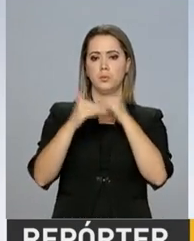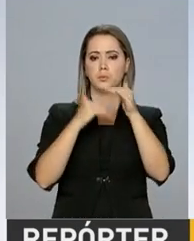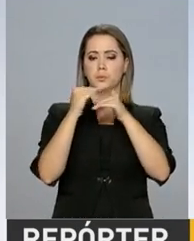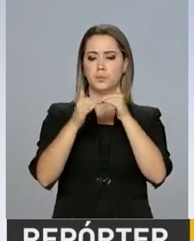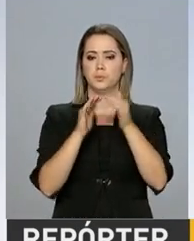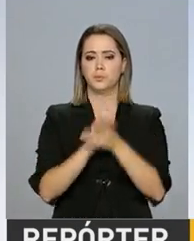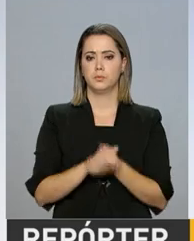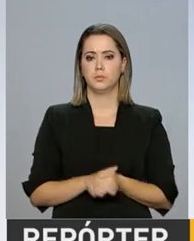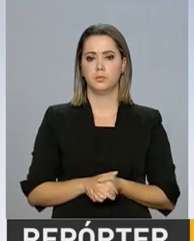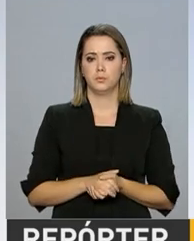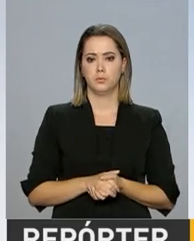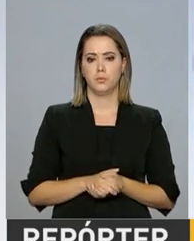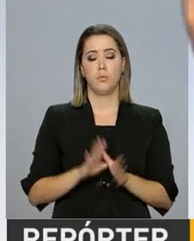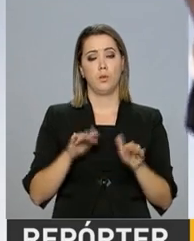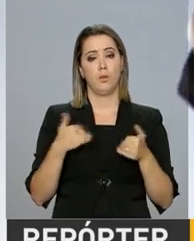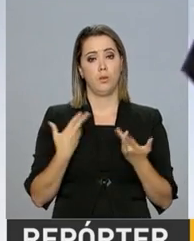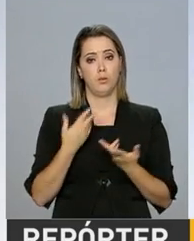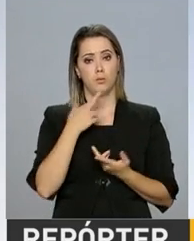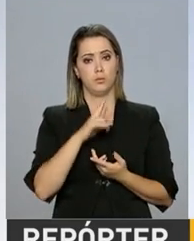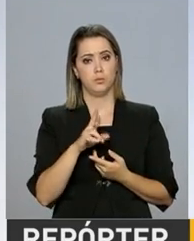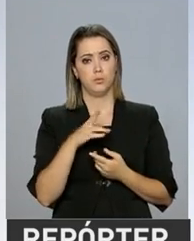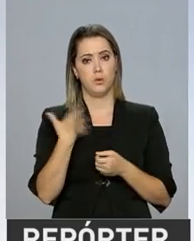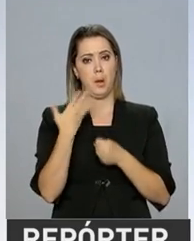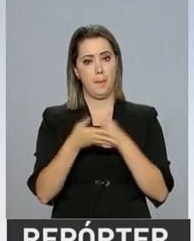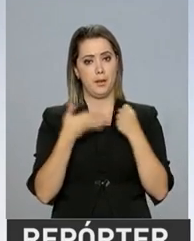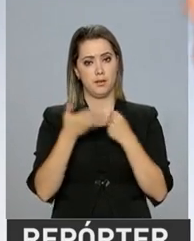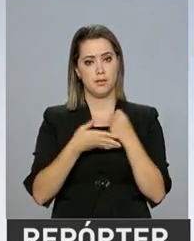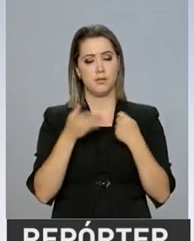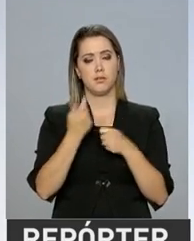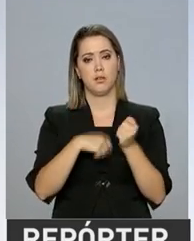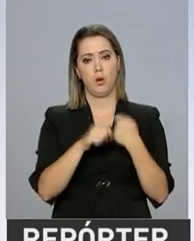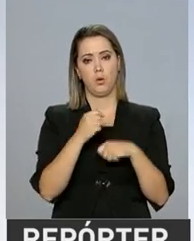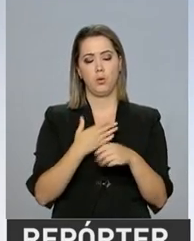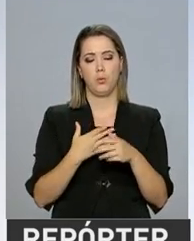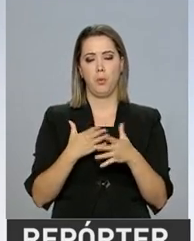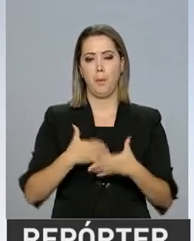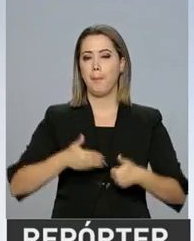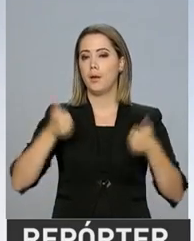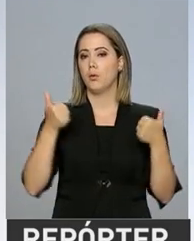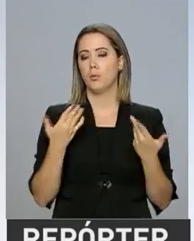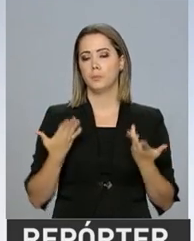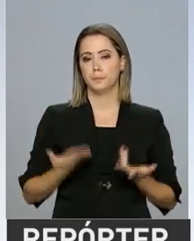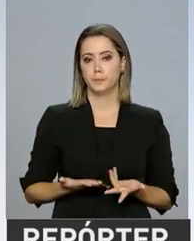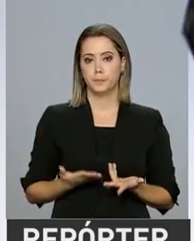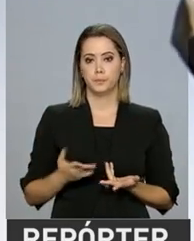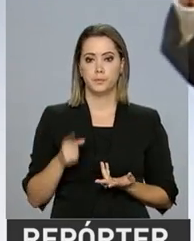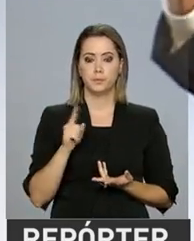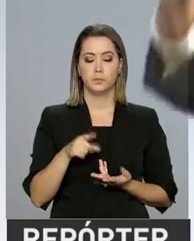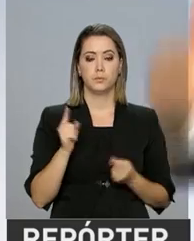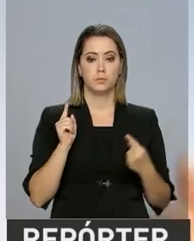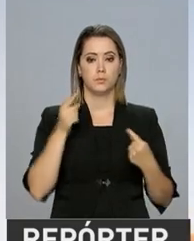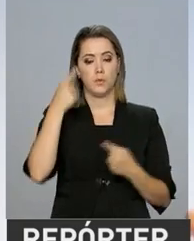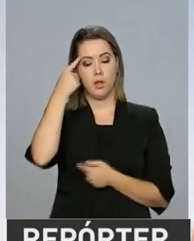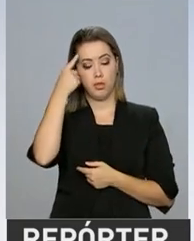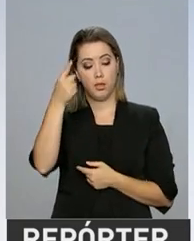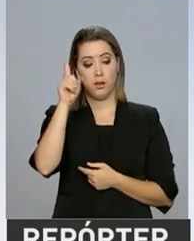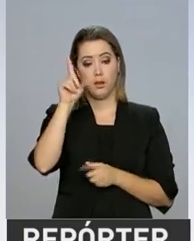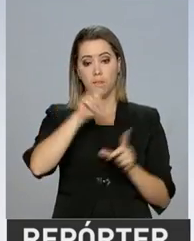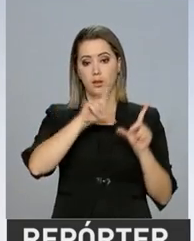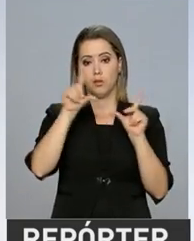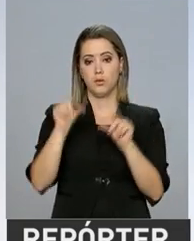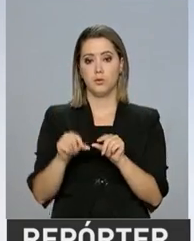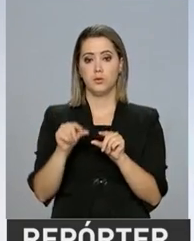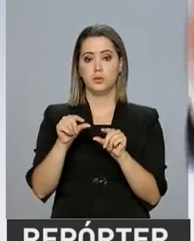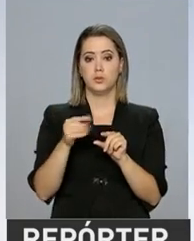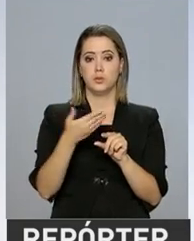crescer em consequência os fundamentos Eon tem melhorado como eu mostrei a ideia é reduzir o papel do